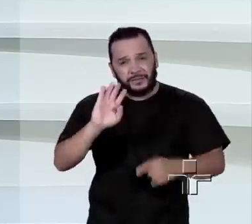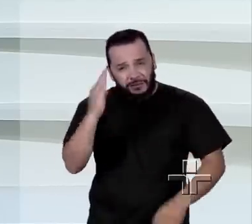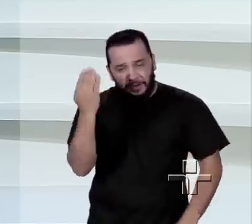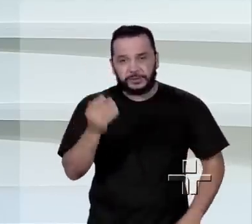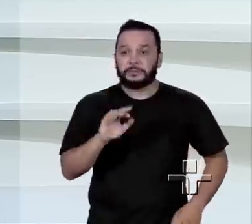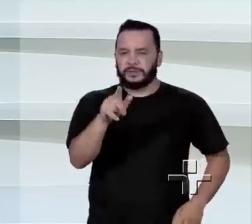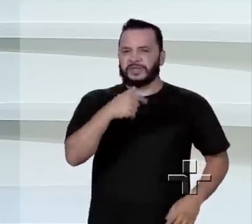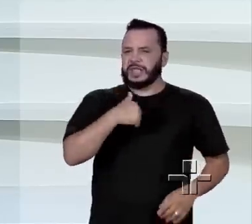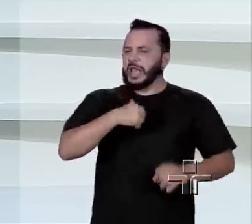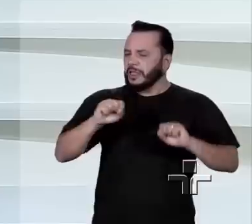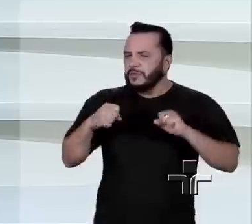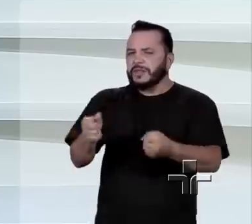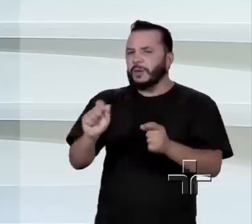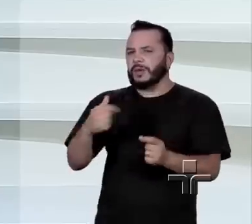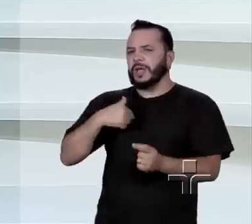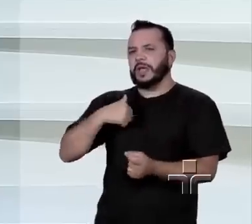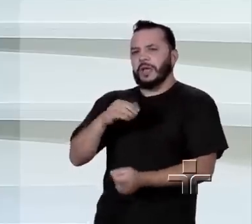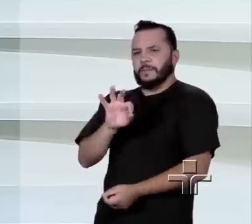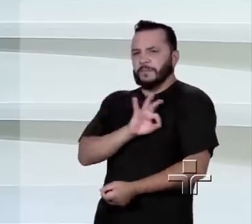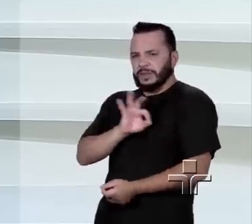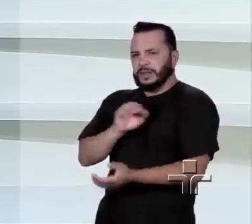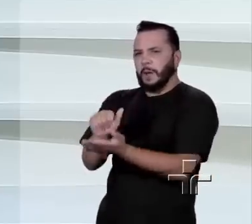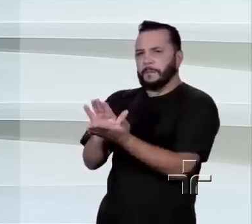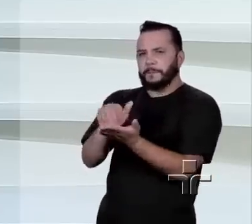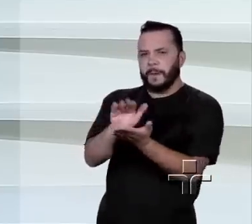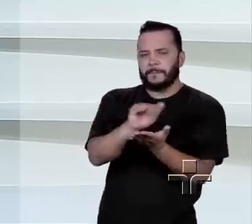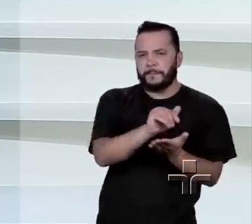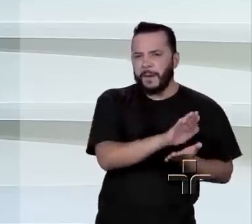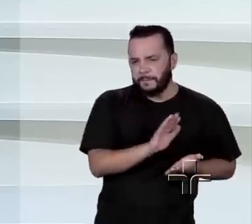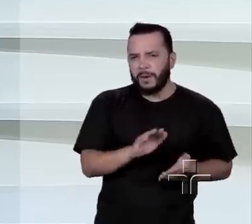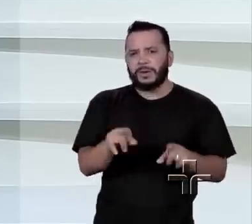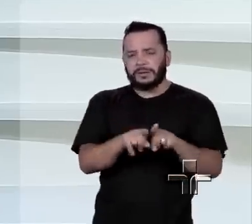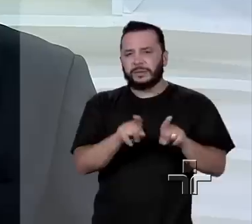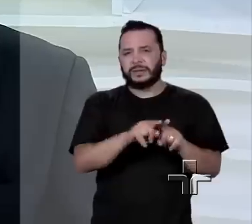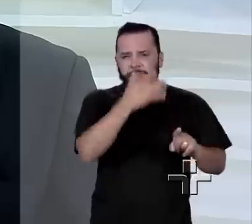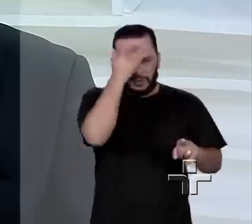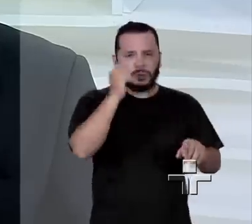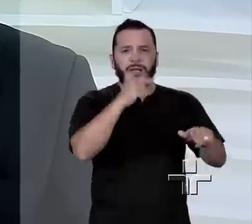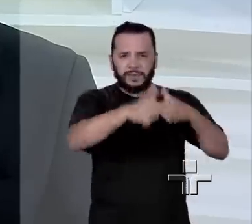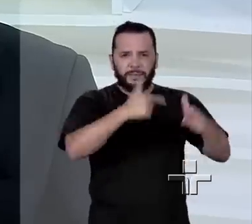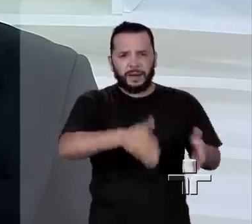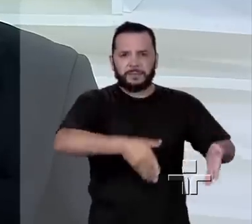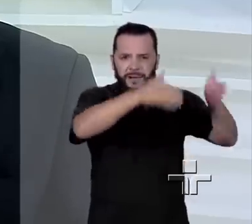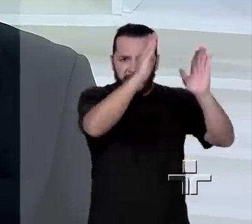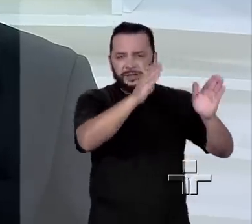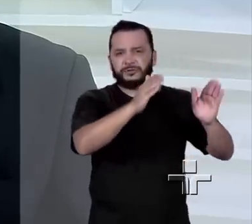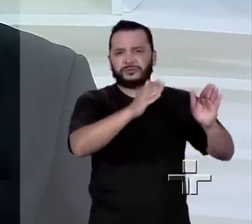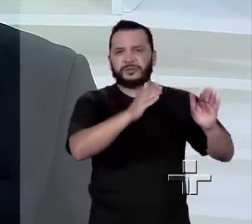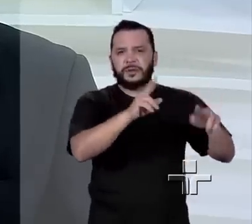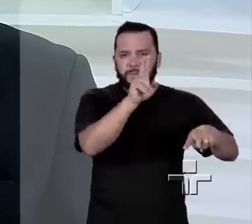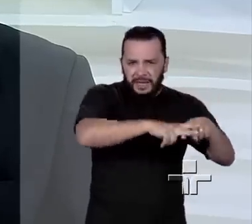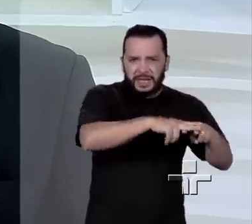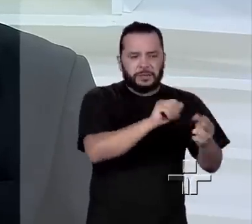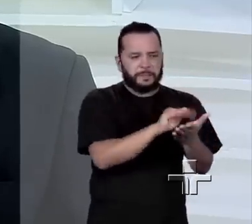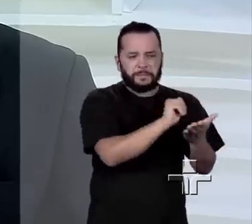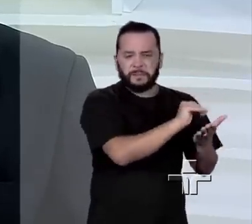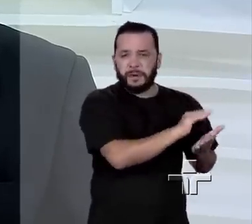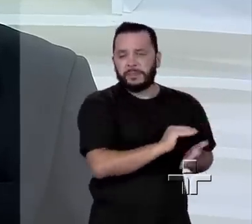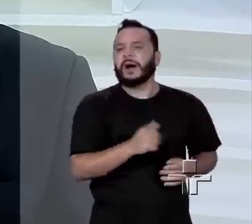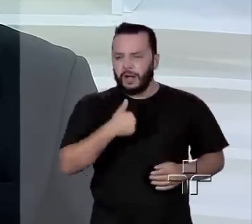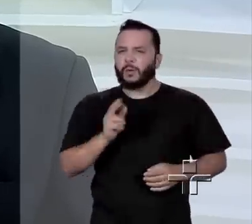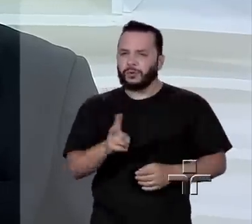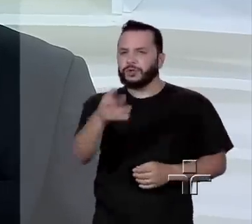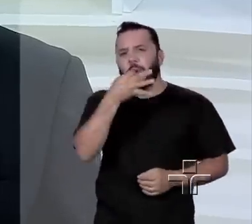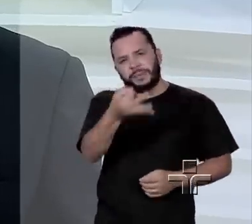a exclusão de policiais, militares e civis e agentes penitenciários. E eu continuo. Não dá para você